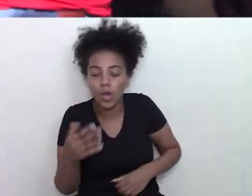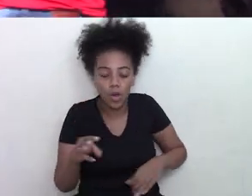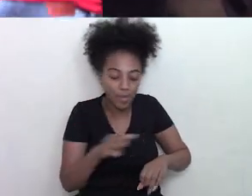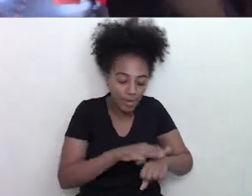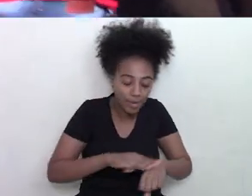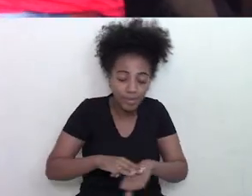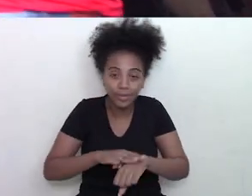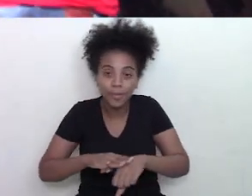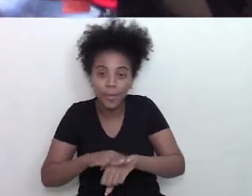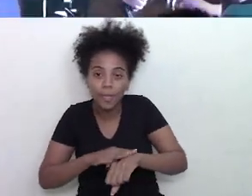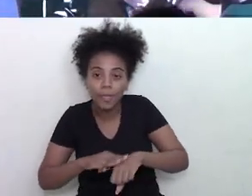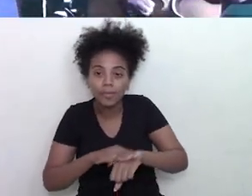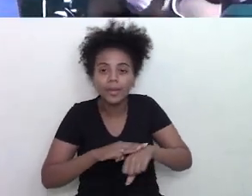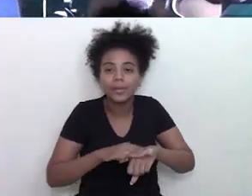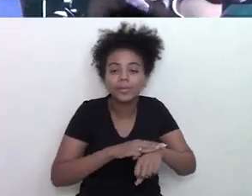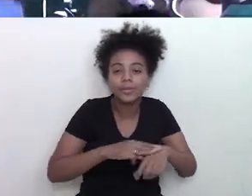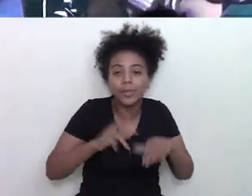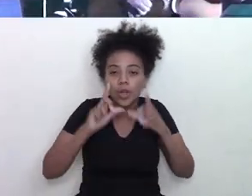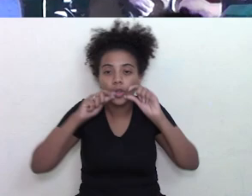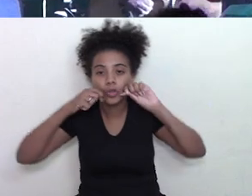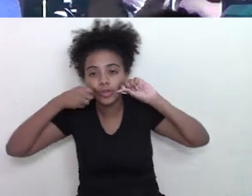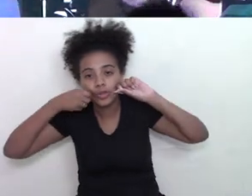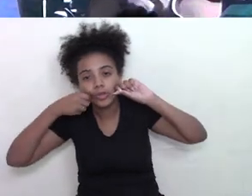bombom. Nossa cor marrom.